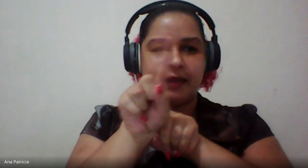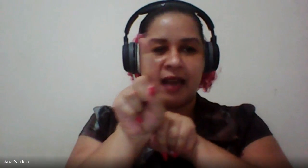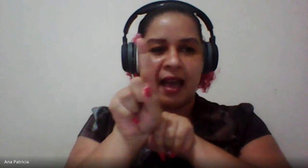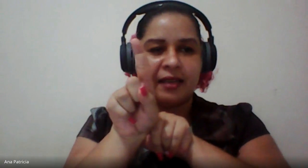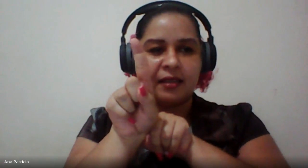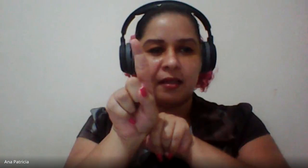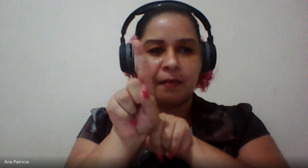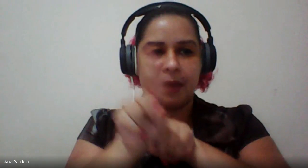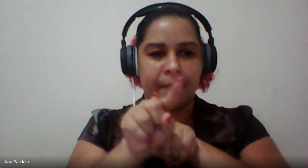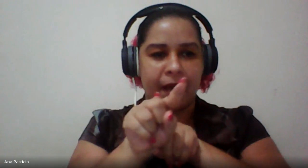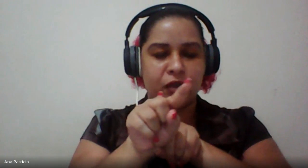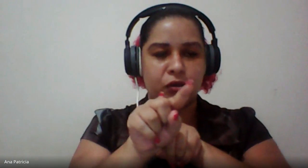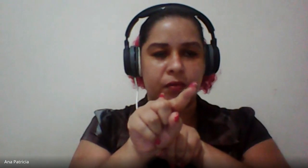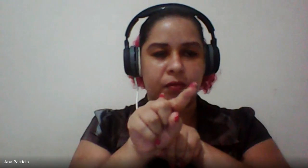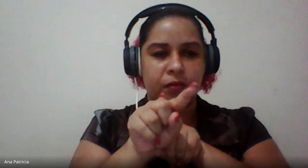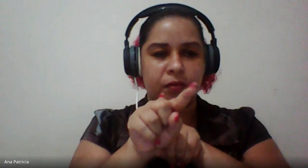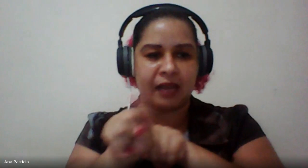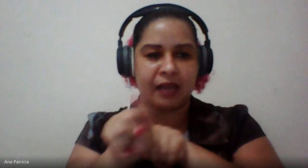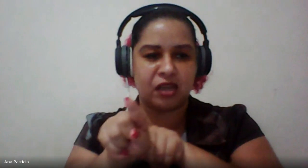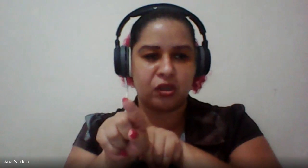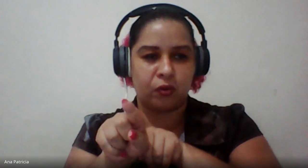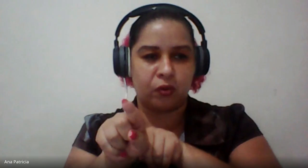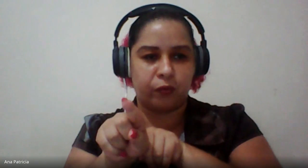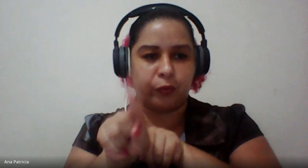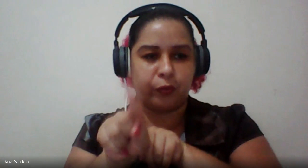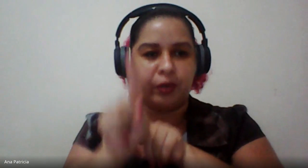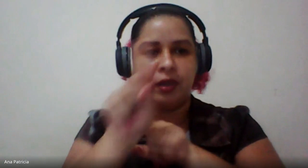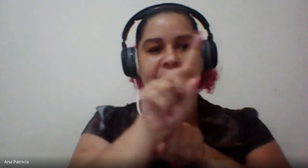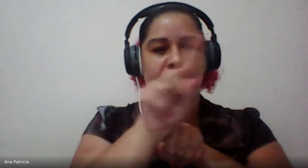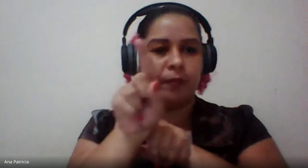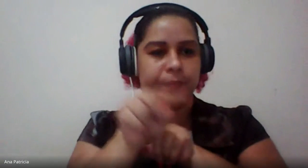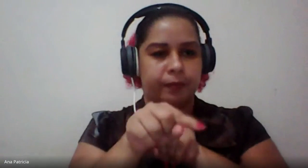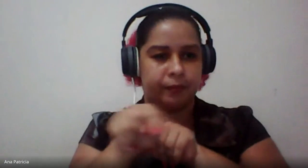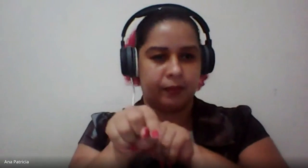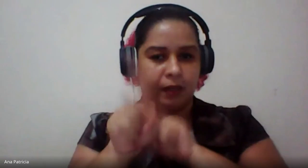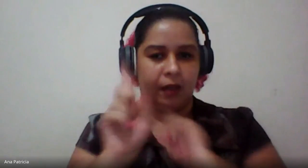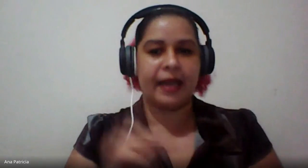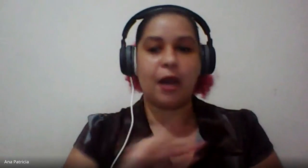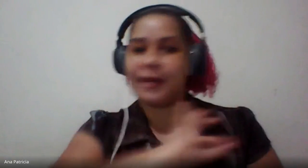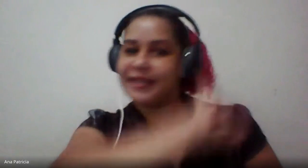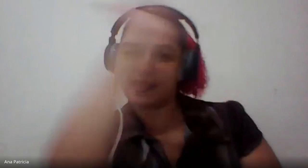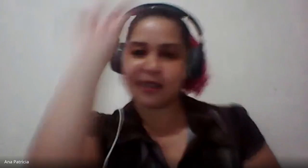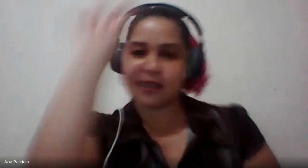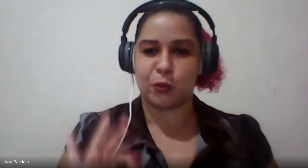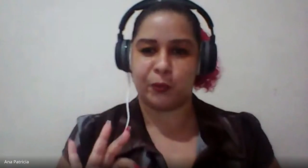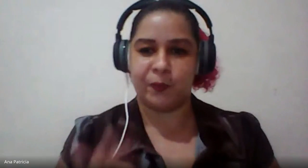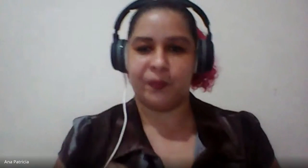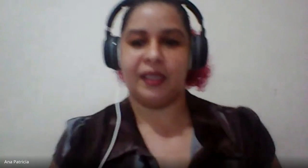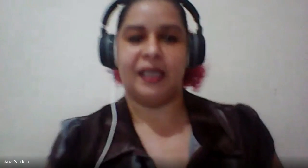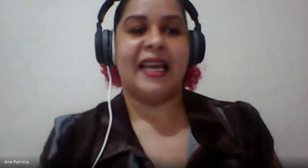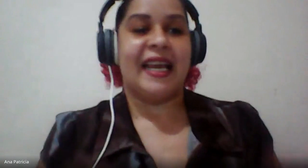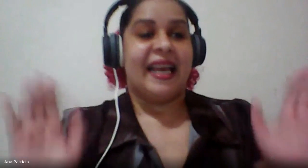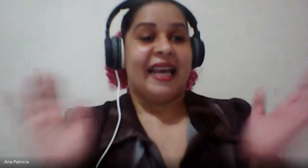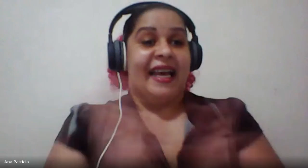Para trás, para baixo, para trás de novo. Letra Z, ó. Ok? Não precisa ser o zorro.